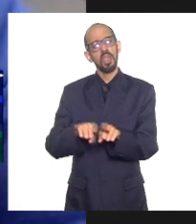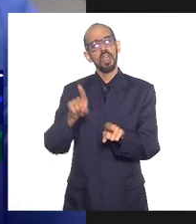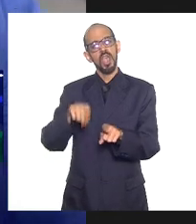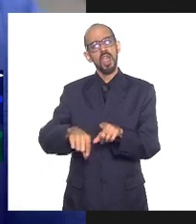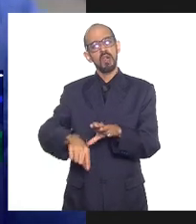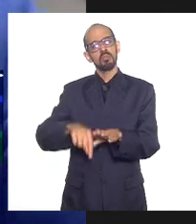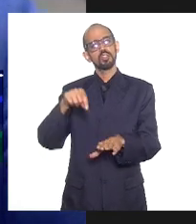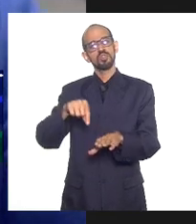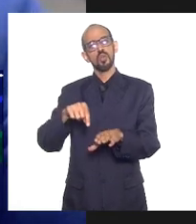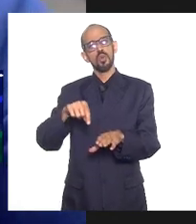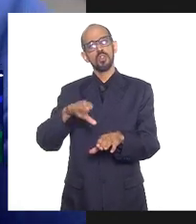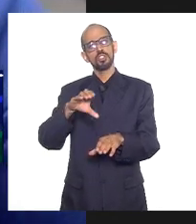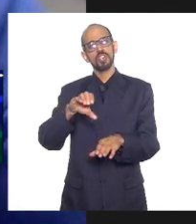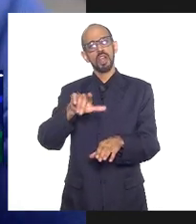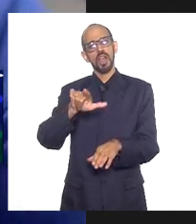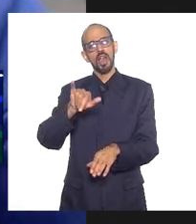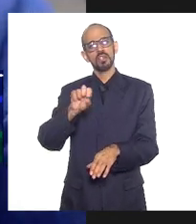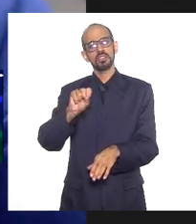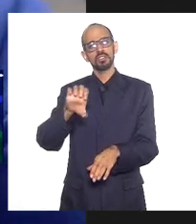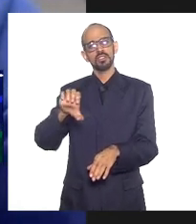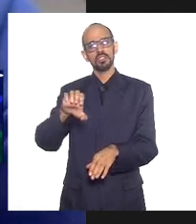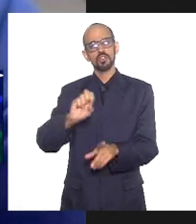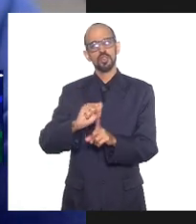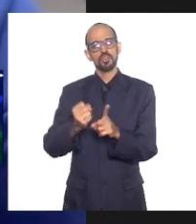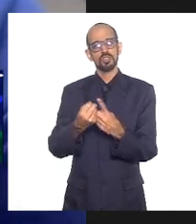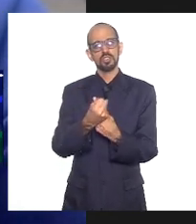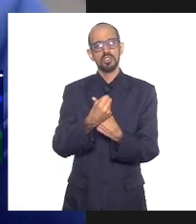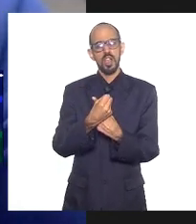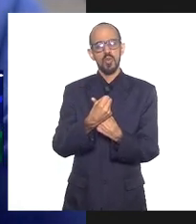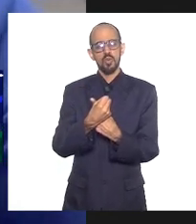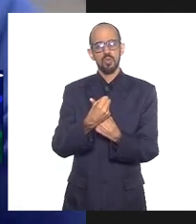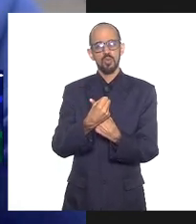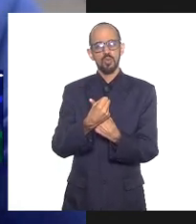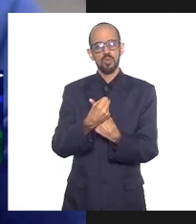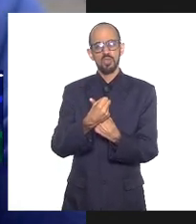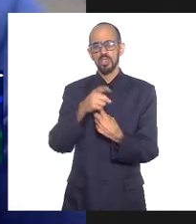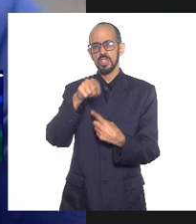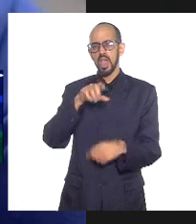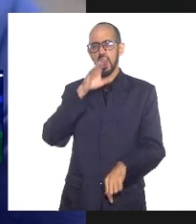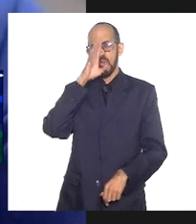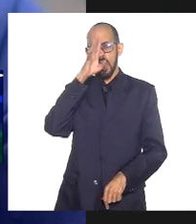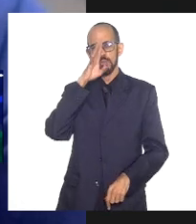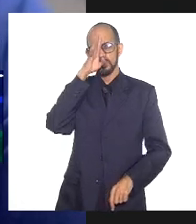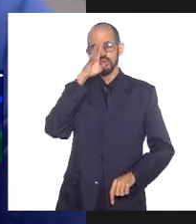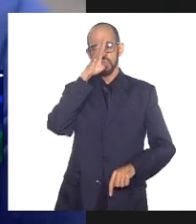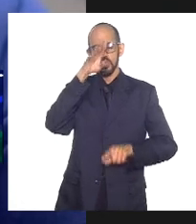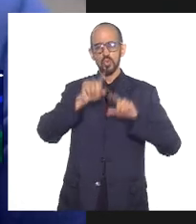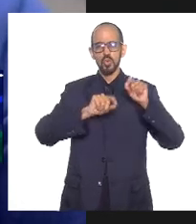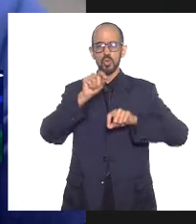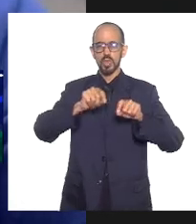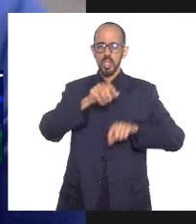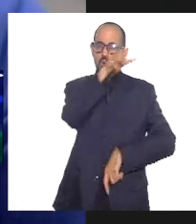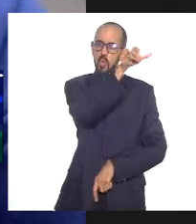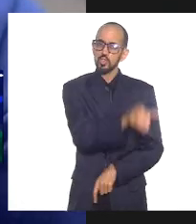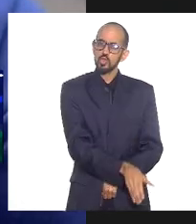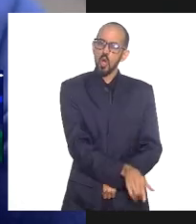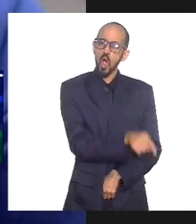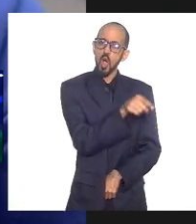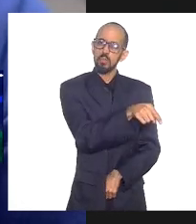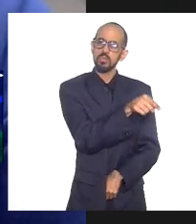se revela diante de uma situação completamente absurda, onde os corpos daqueles